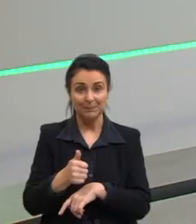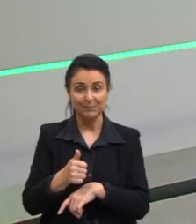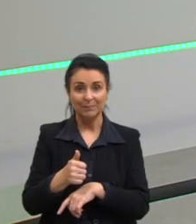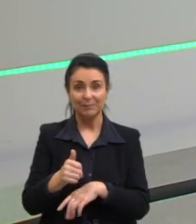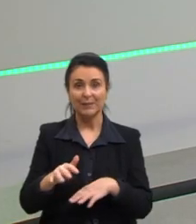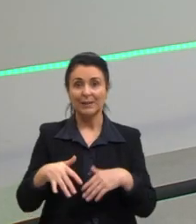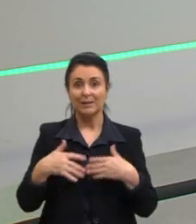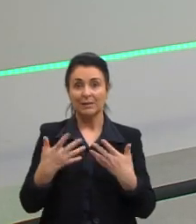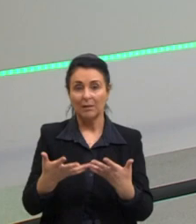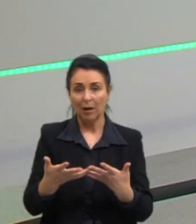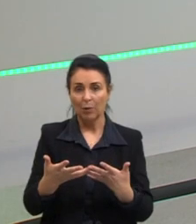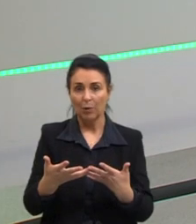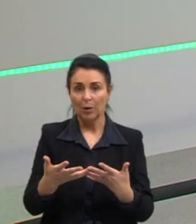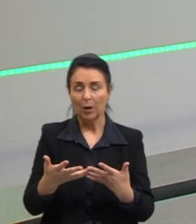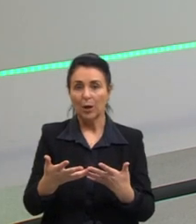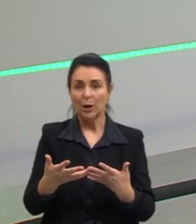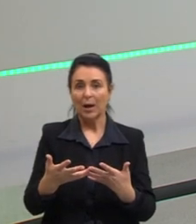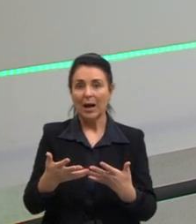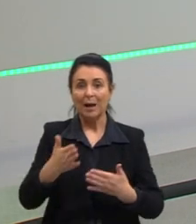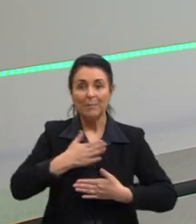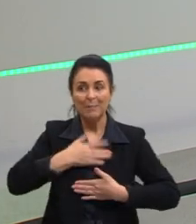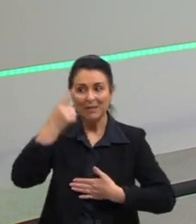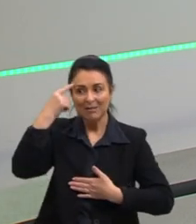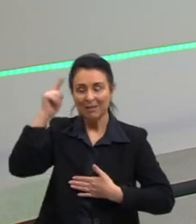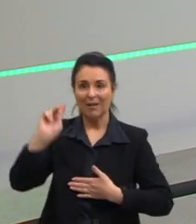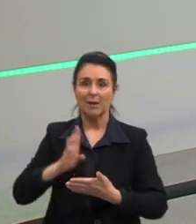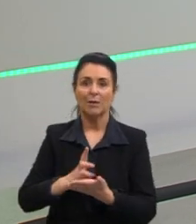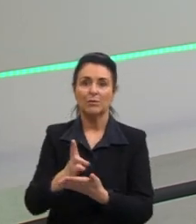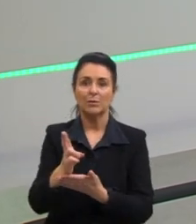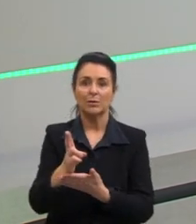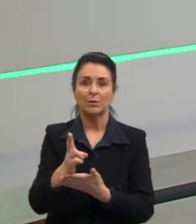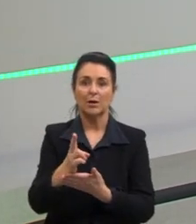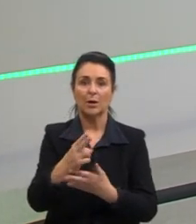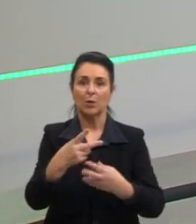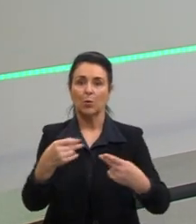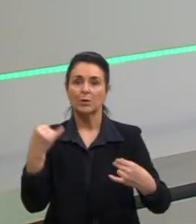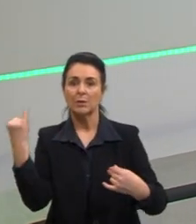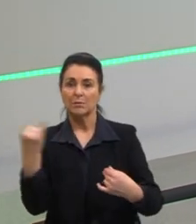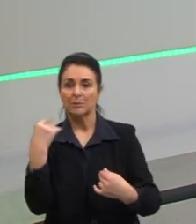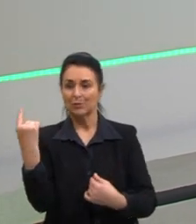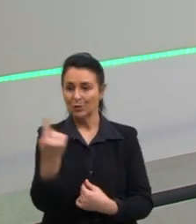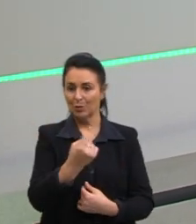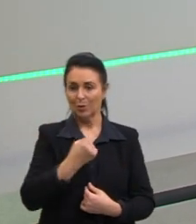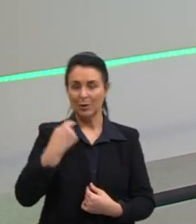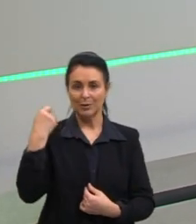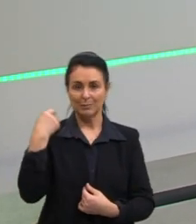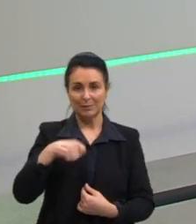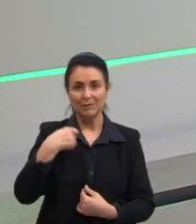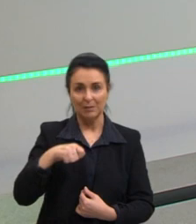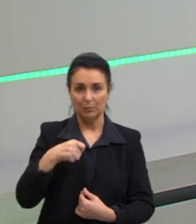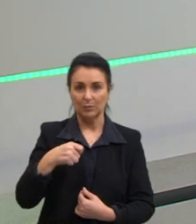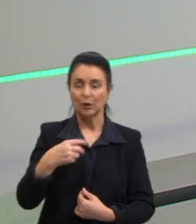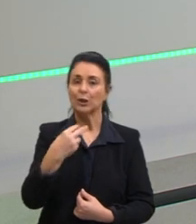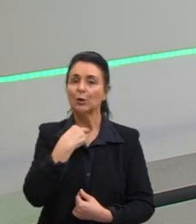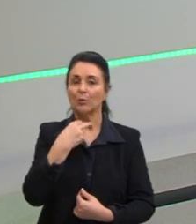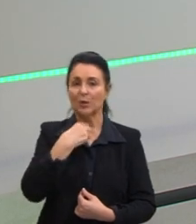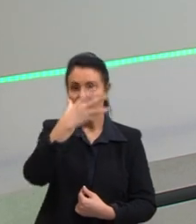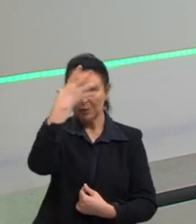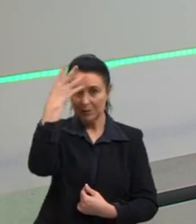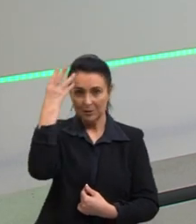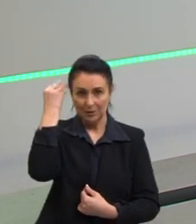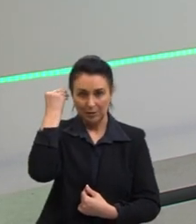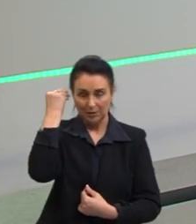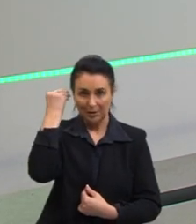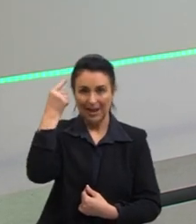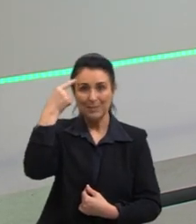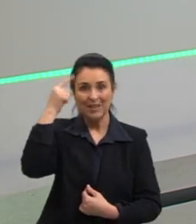então eu não largo a minha ideia coisas importantes das quais precisamos e não devemos esquecer eu não solta a minha